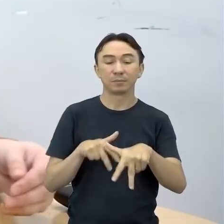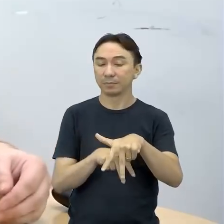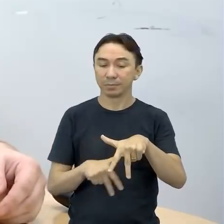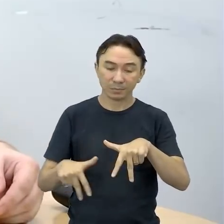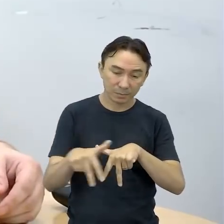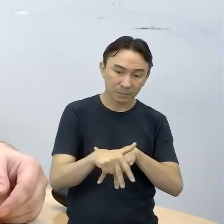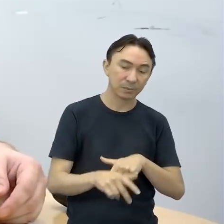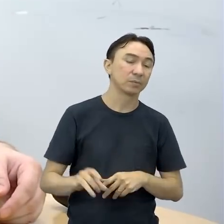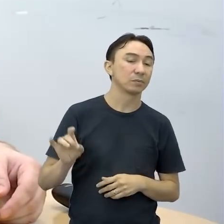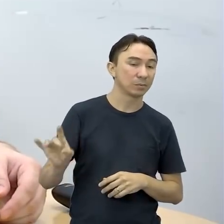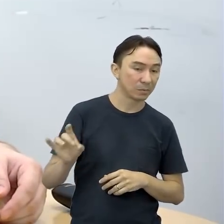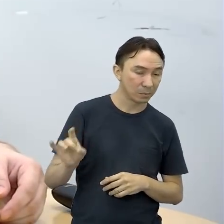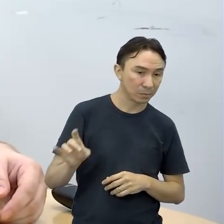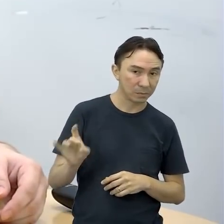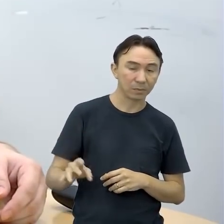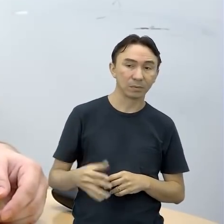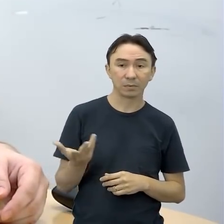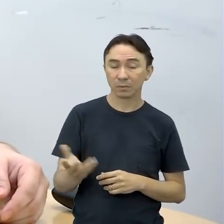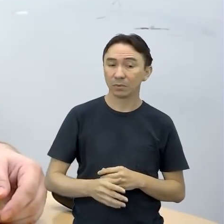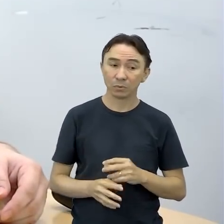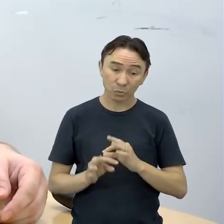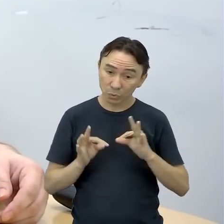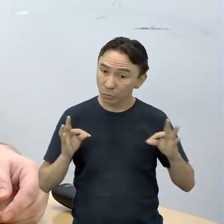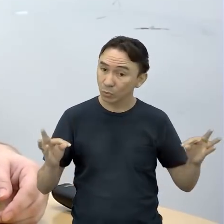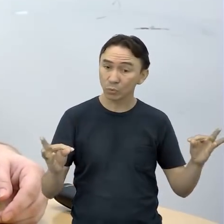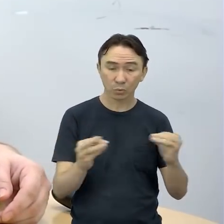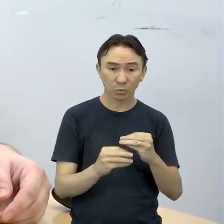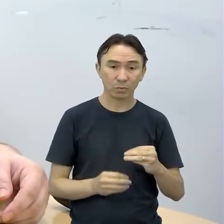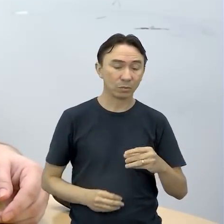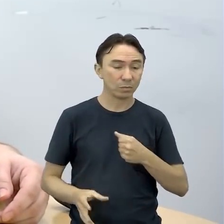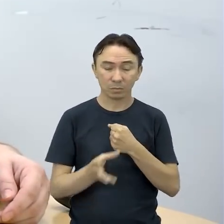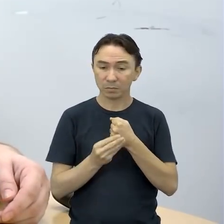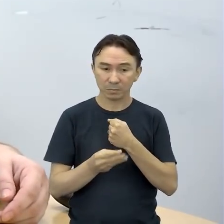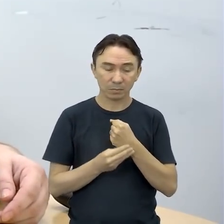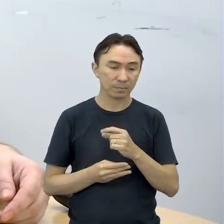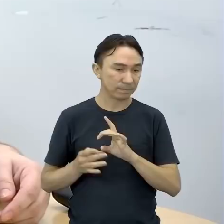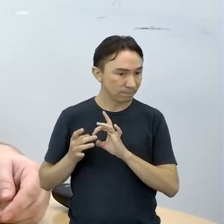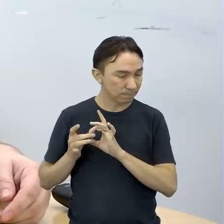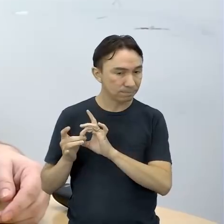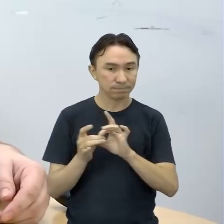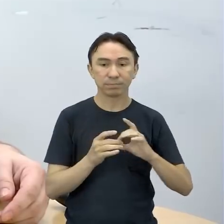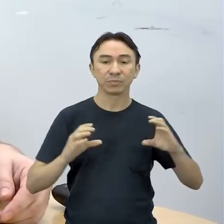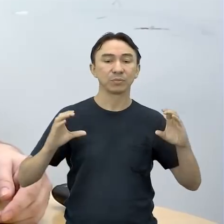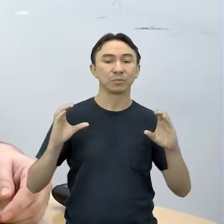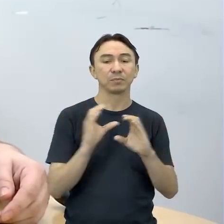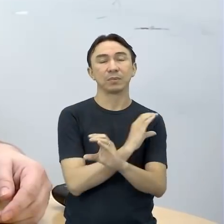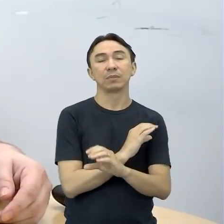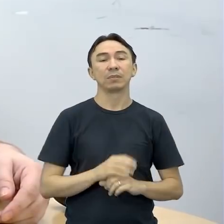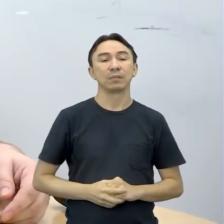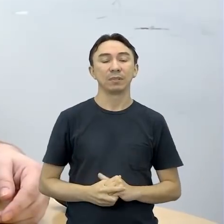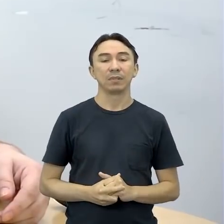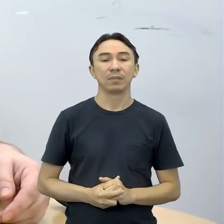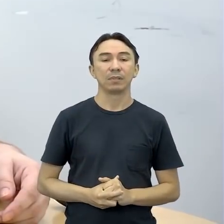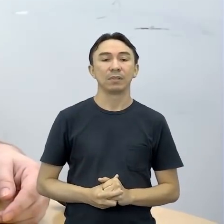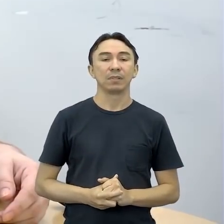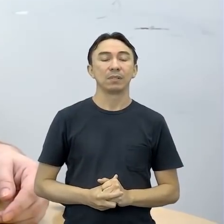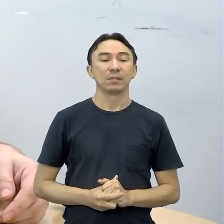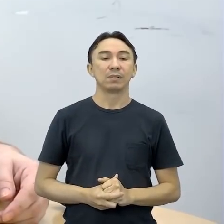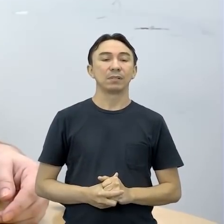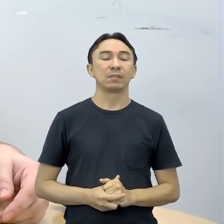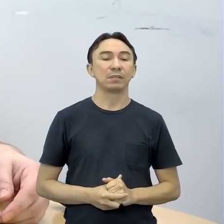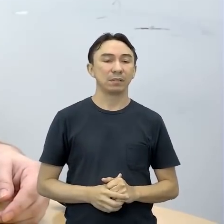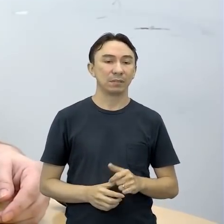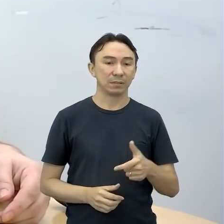da integração de todos esses conhecimentos. Eu gostaria de chamar a atenção, quando a